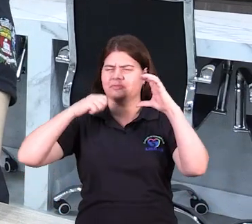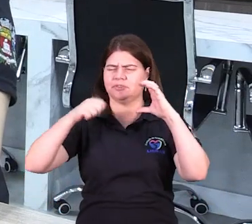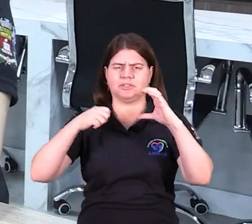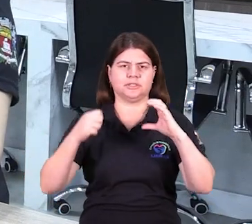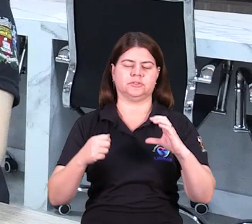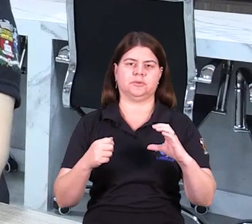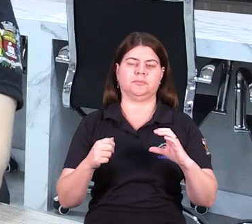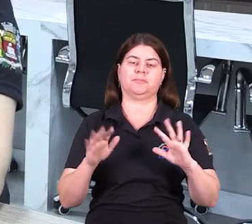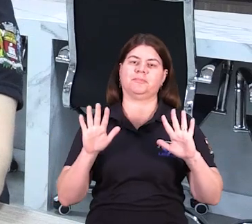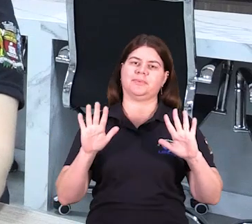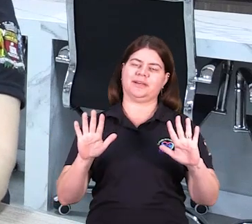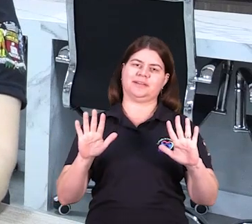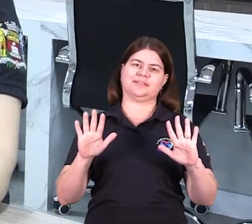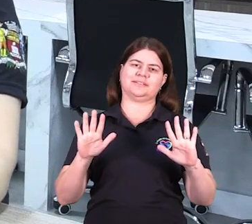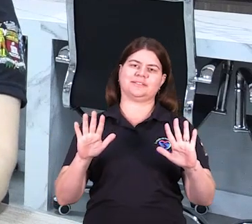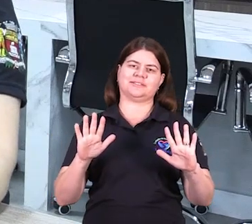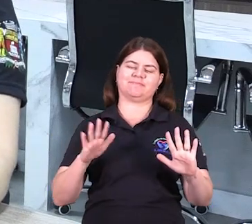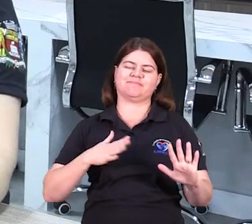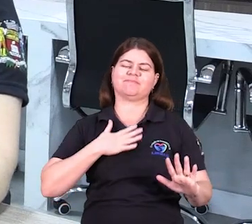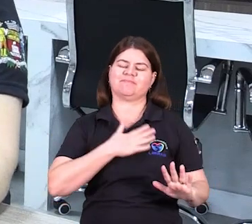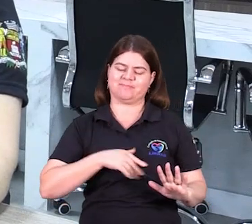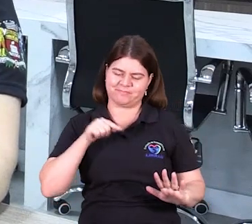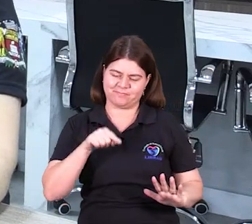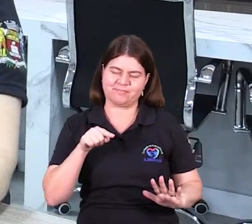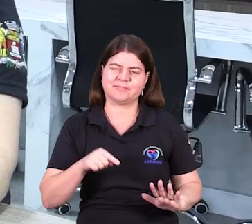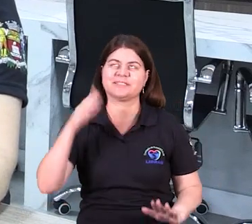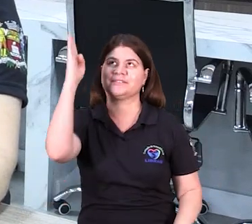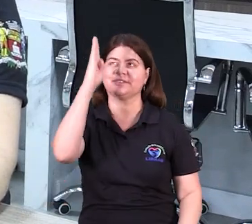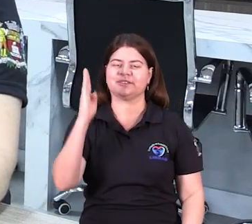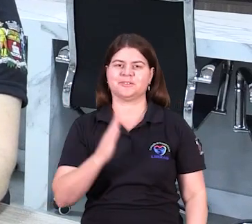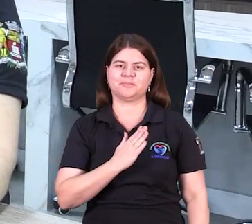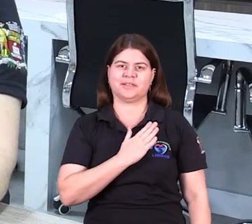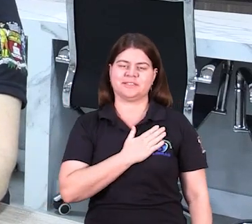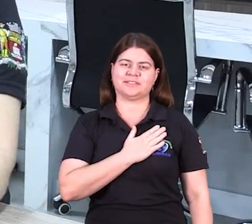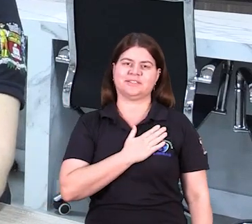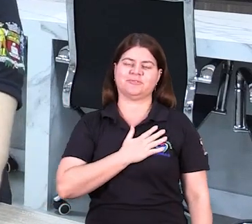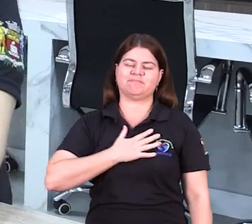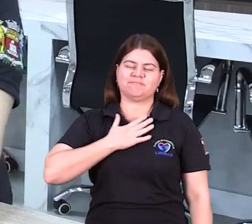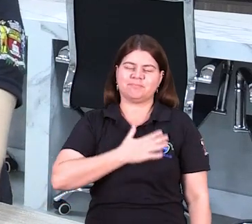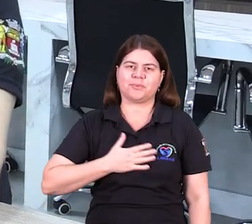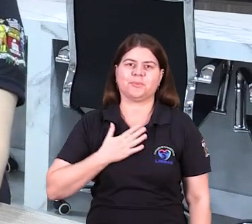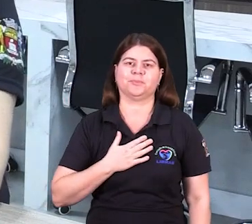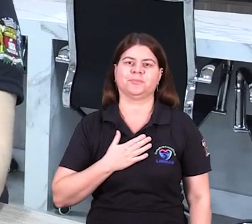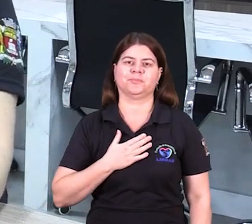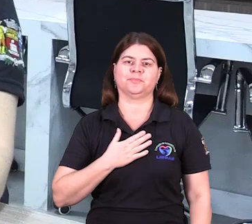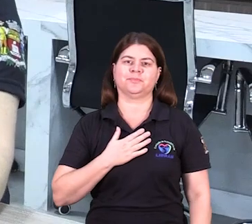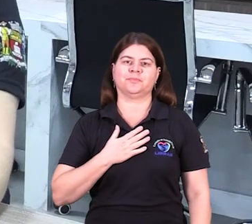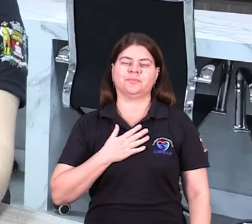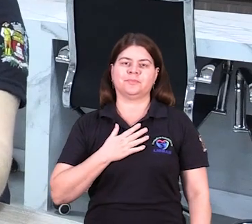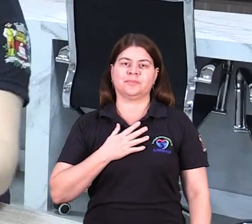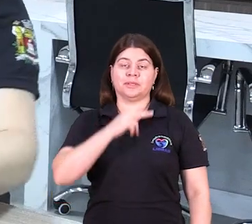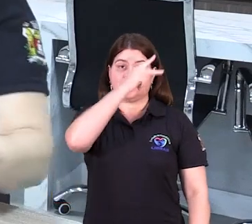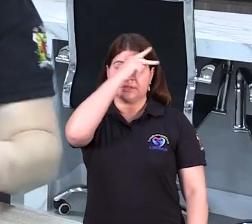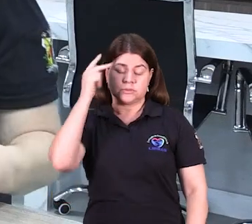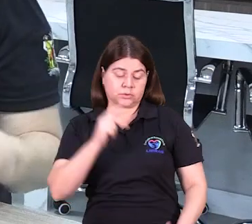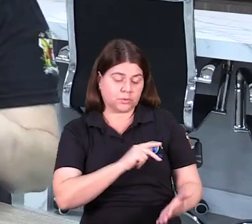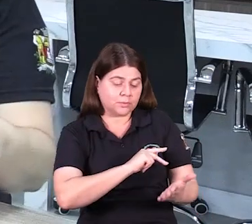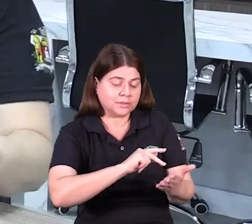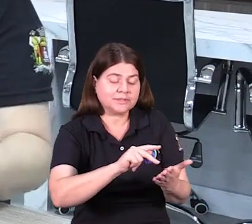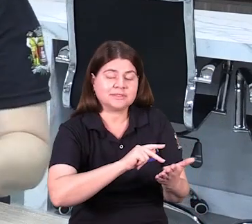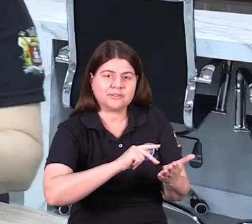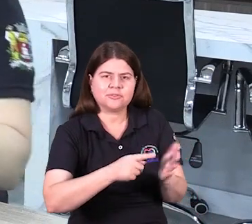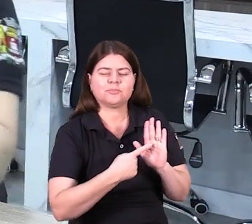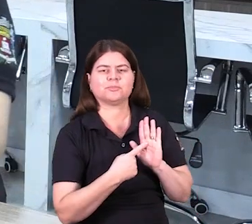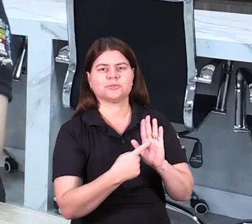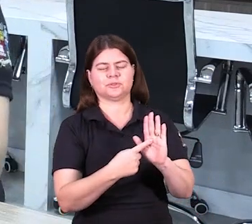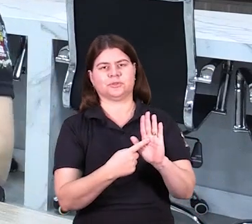gente pegou como referência, mas o nosso, assim, realmente passou muito a ideia de todas